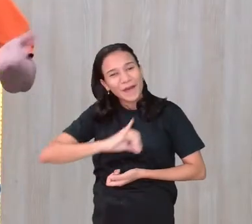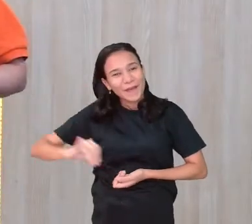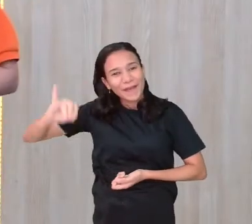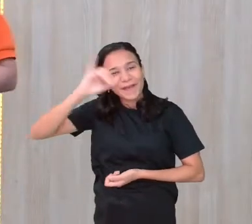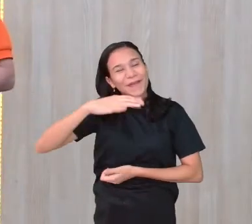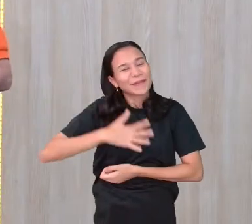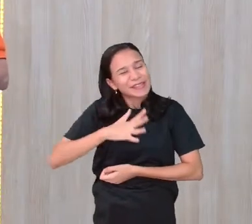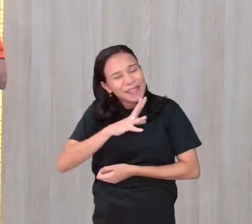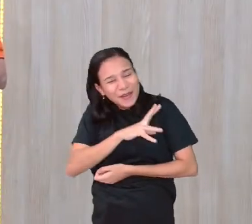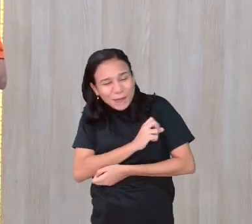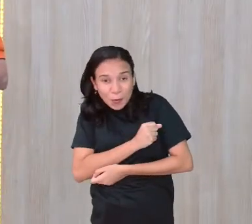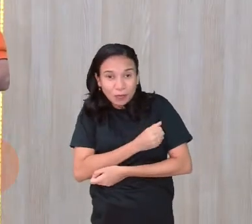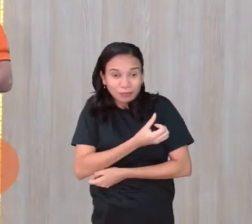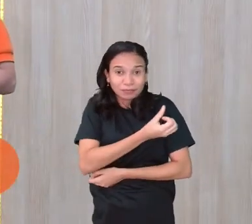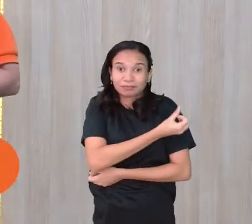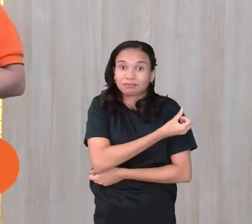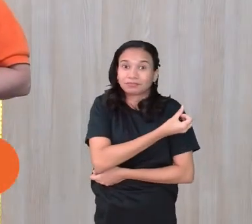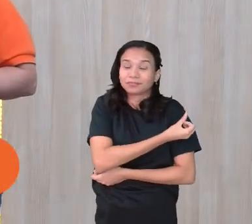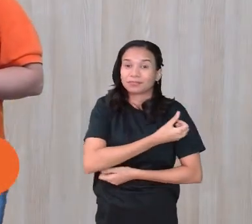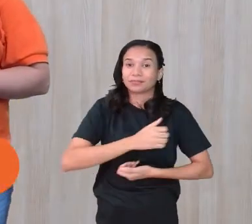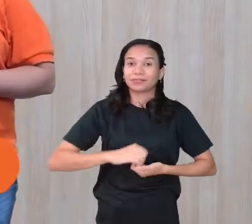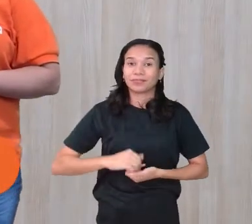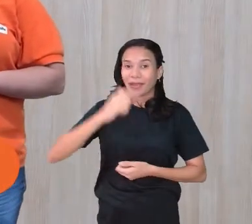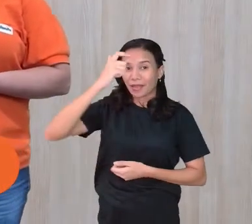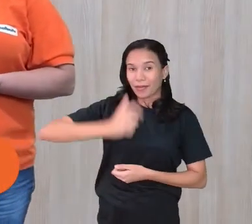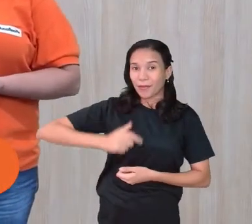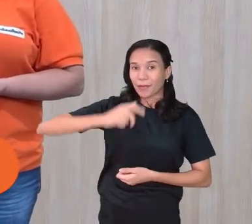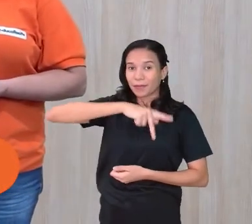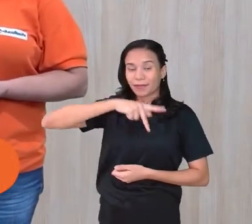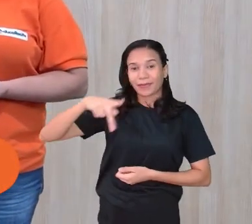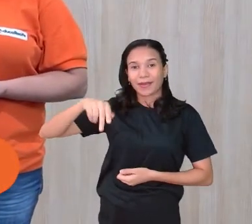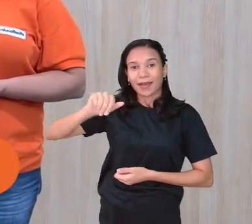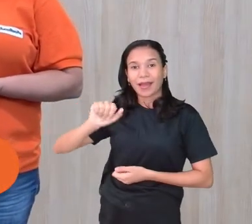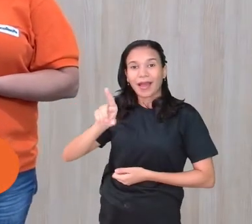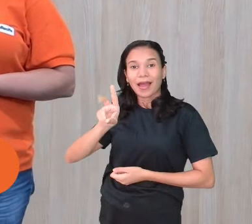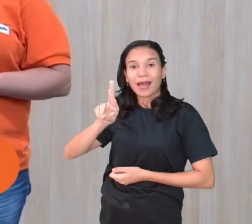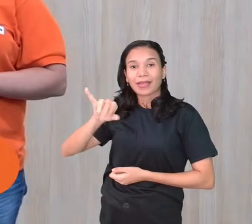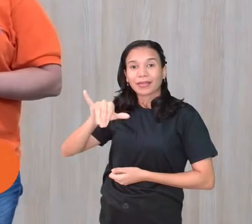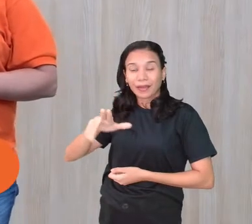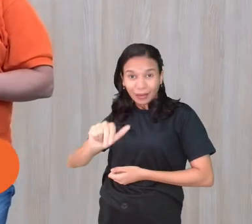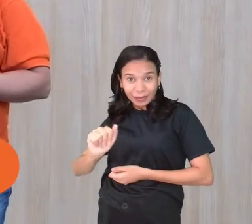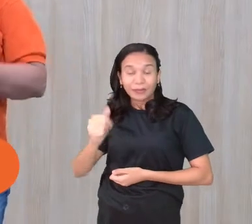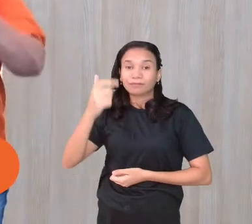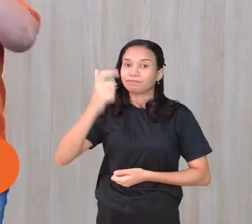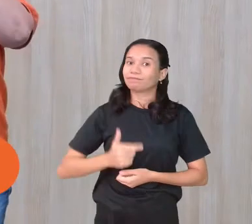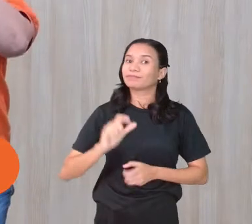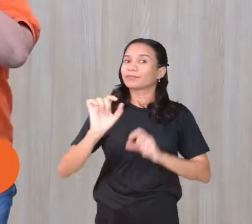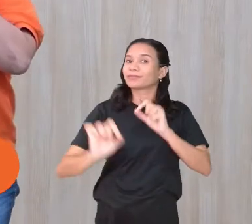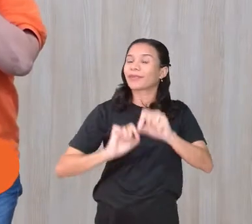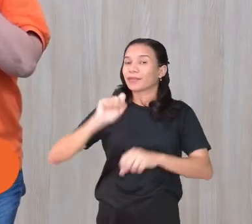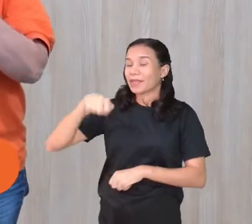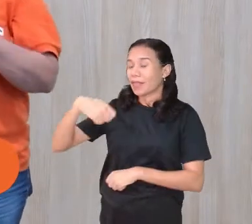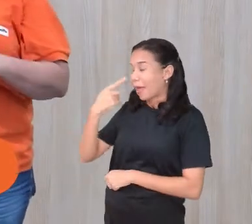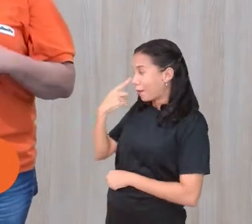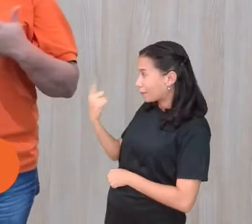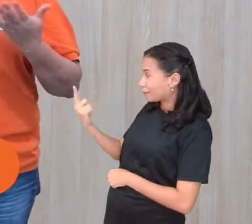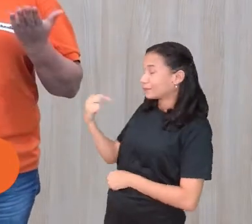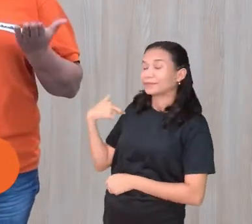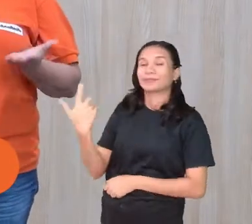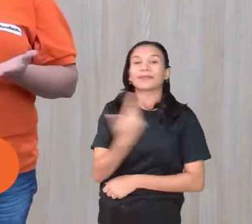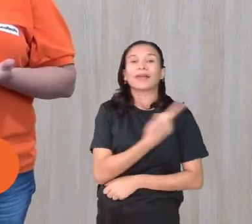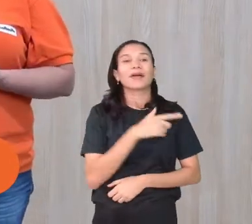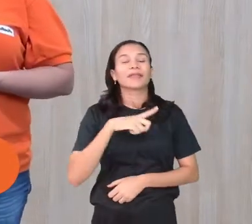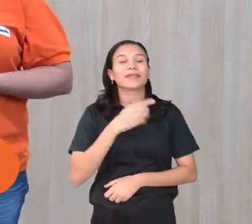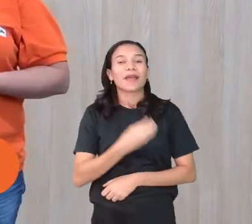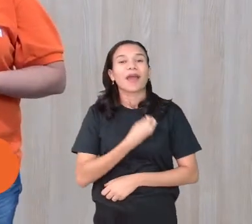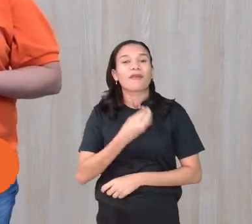Olá, meus amores do sexto ano. Eu sou a professora Adriana Maria e este é o meu sinal. Estou aqui para